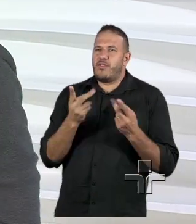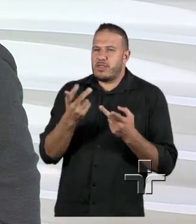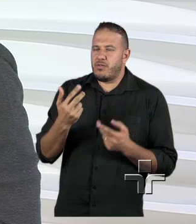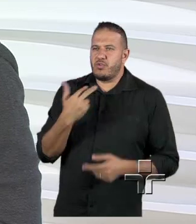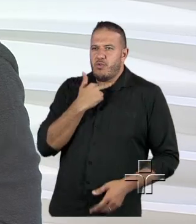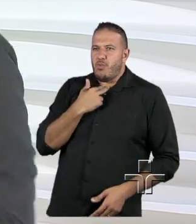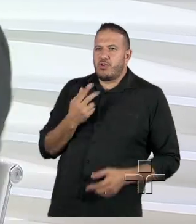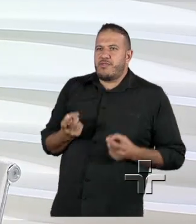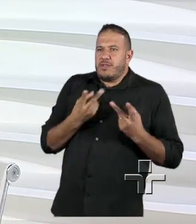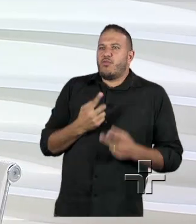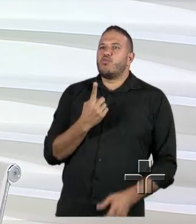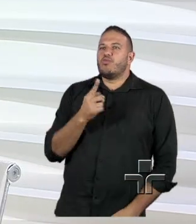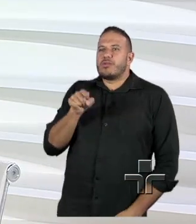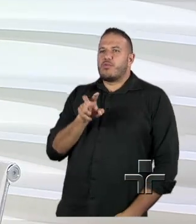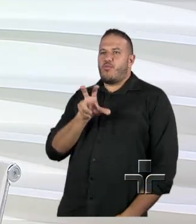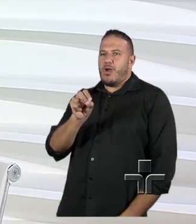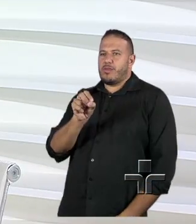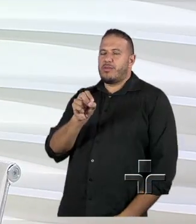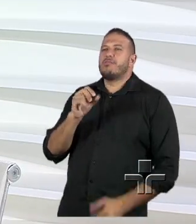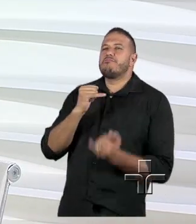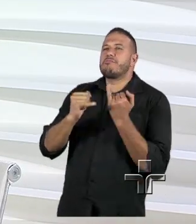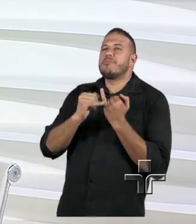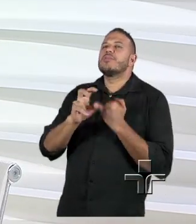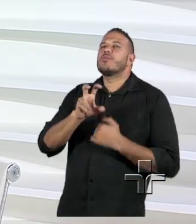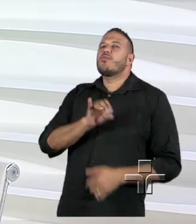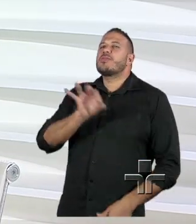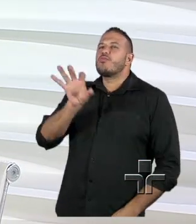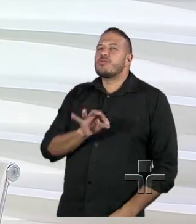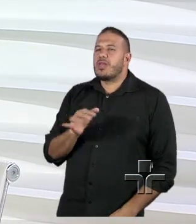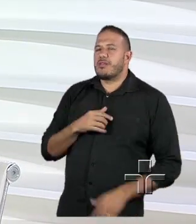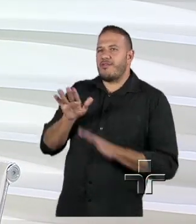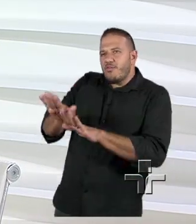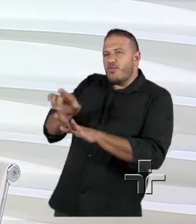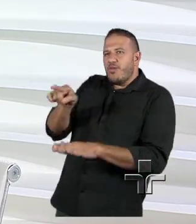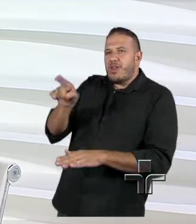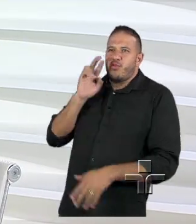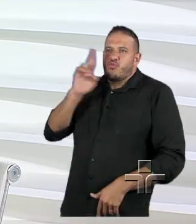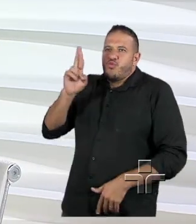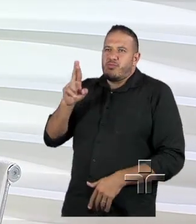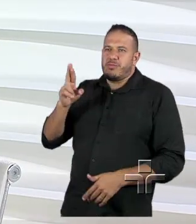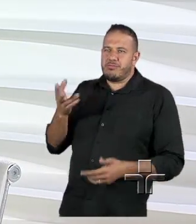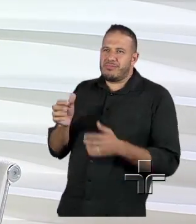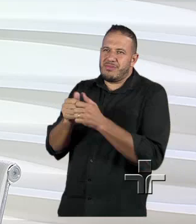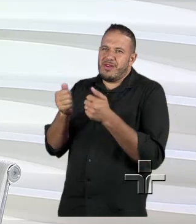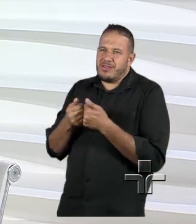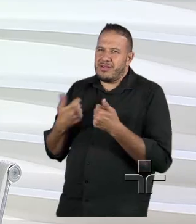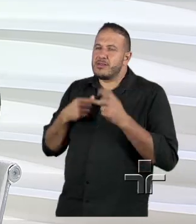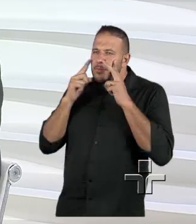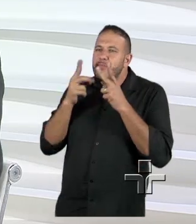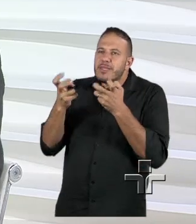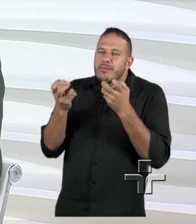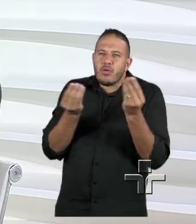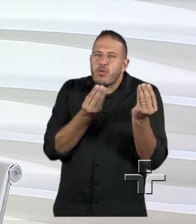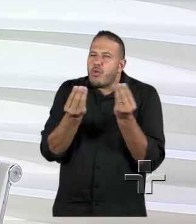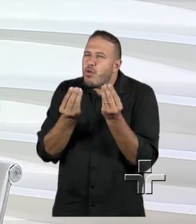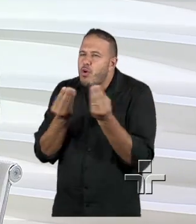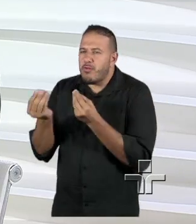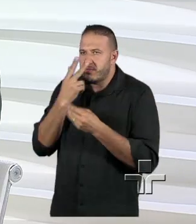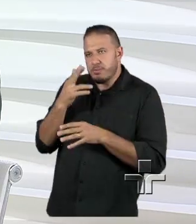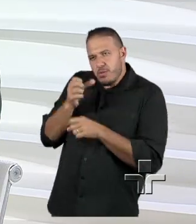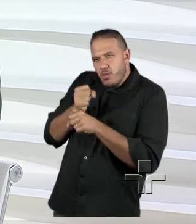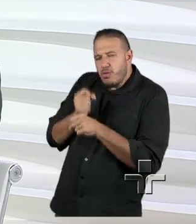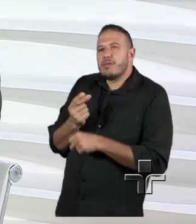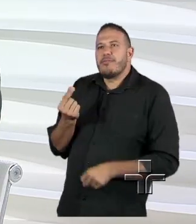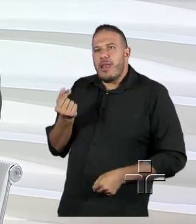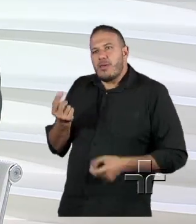cobrar 1,50, porque metade, os 50% de 3, que é 1,50, tinha que ficar com ele. Claro. Então, tem que perceber o mercado, Ricardo, fazer conta. Preço